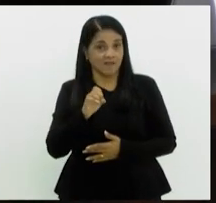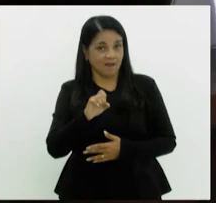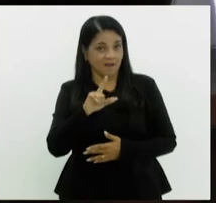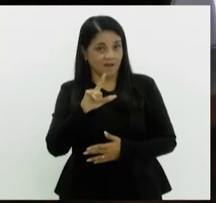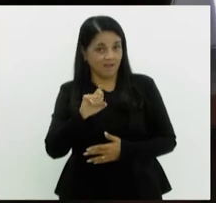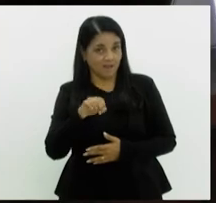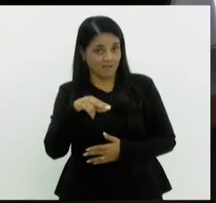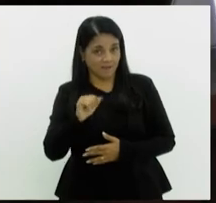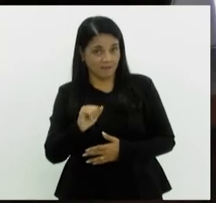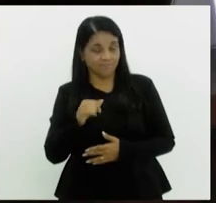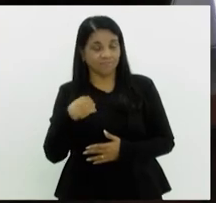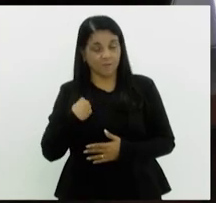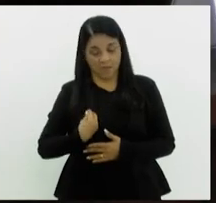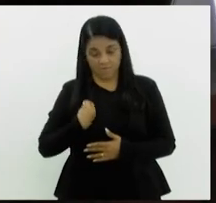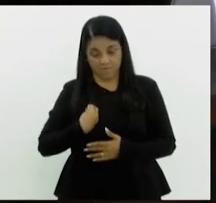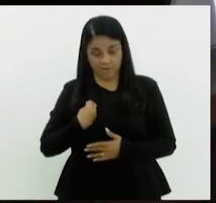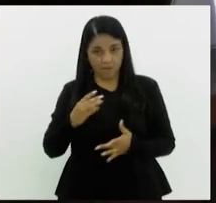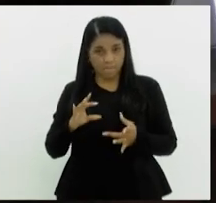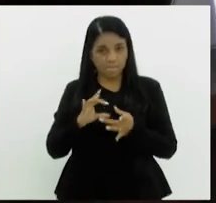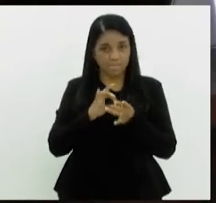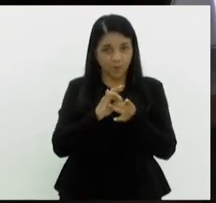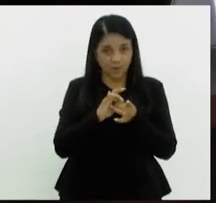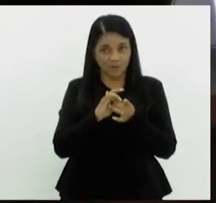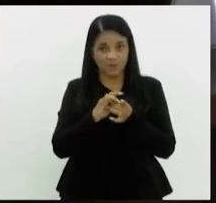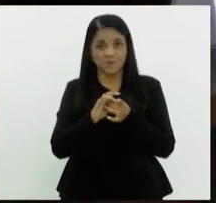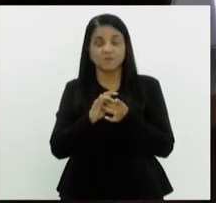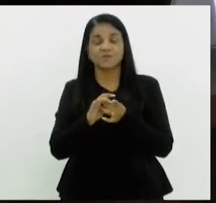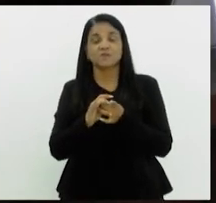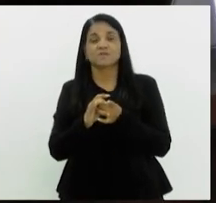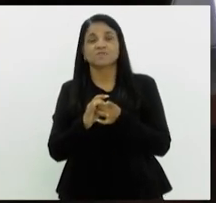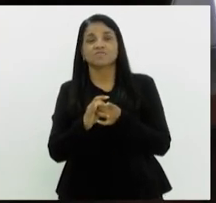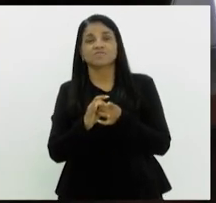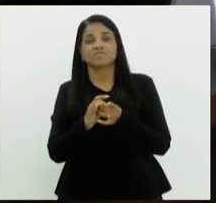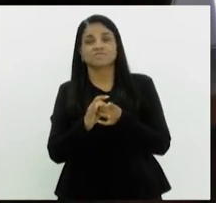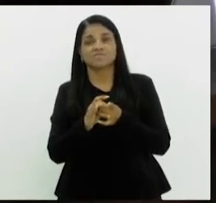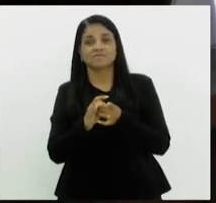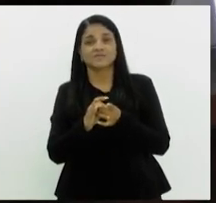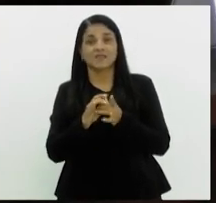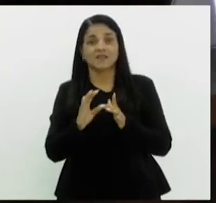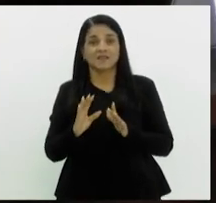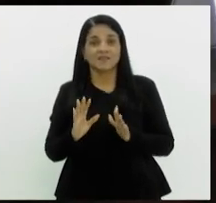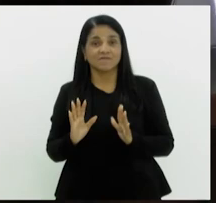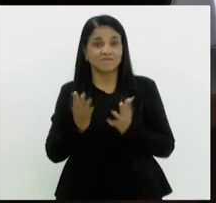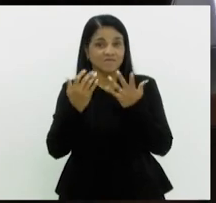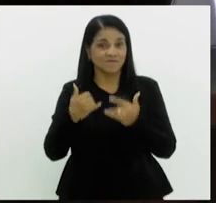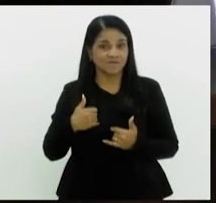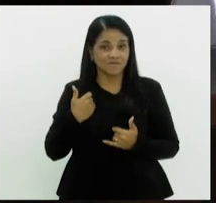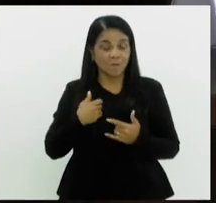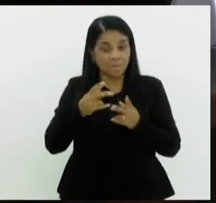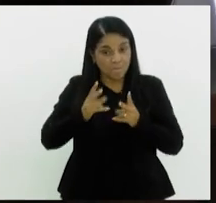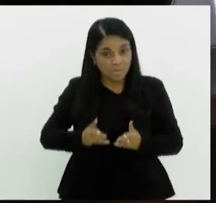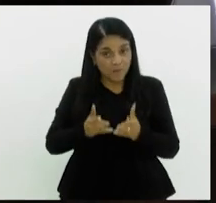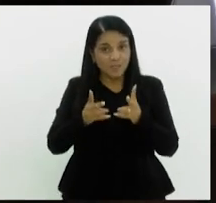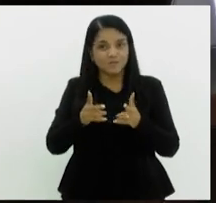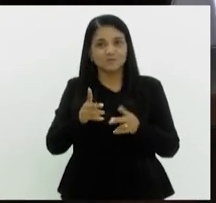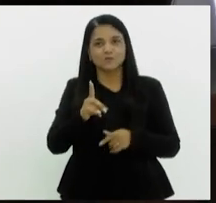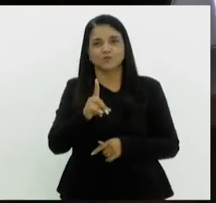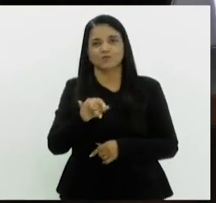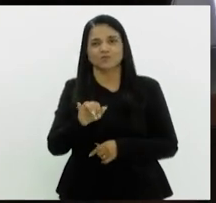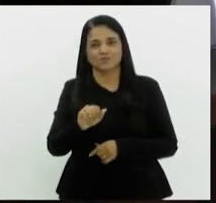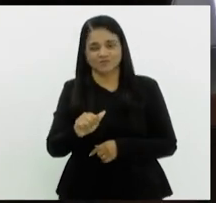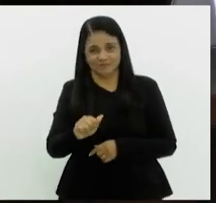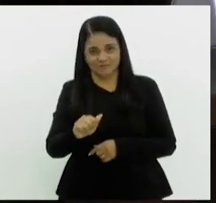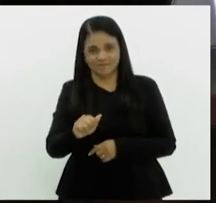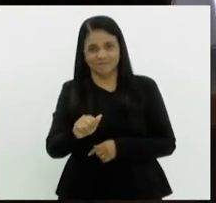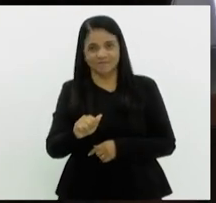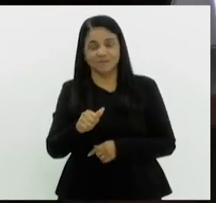ela faz parte da minha vida em todos os sentidos, porque a gente faz aniversário no mesmo dia, né? A gente faz